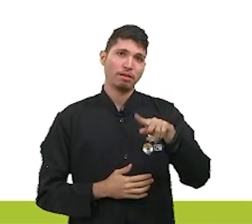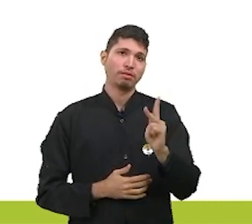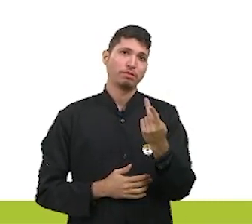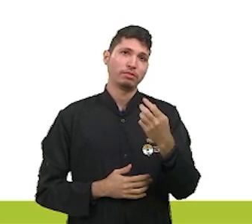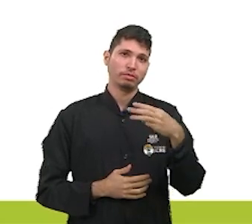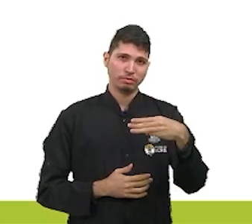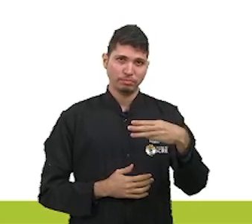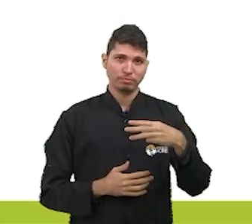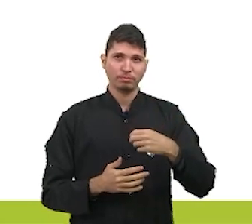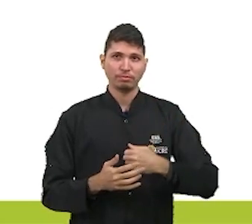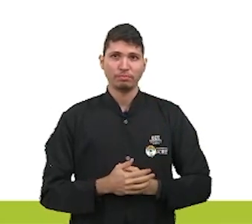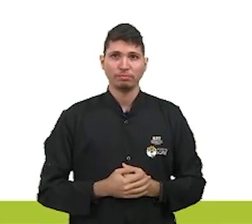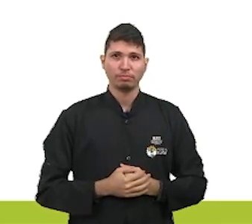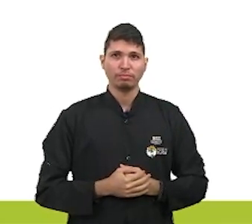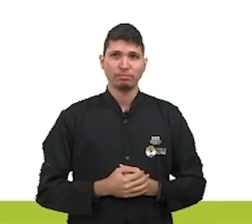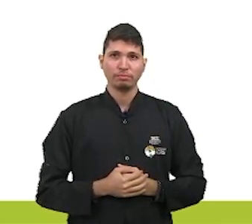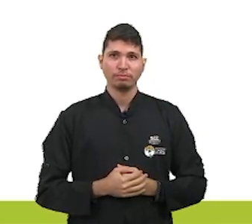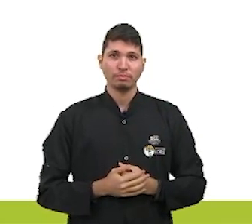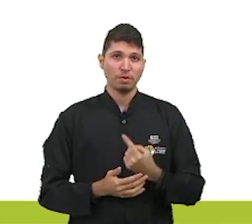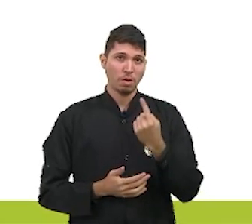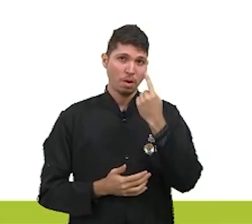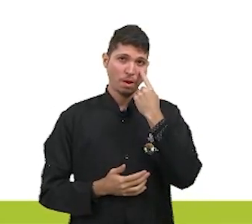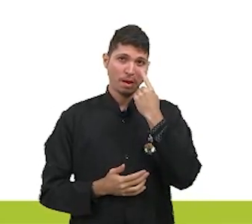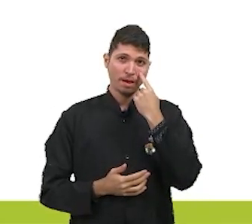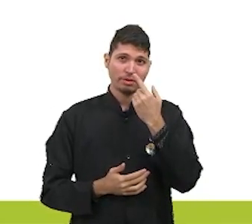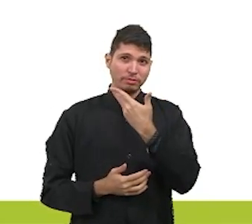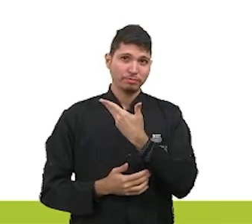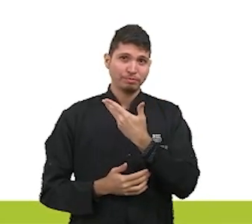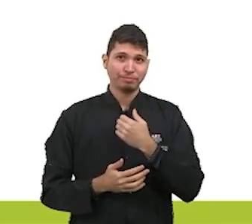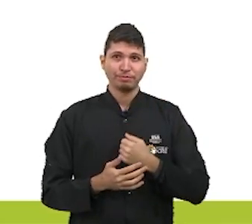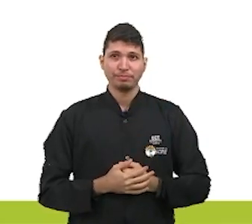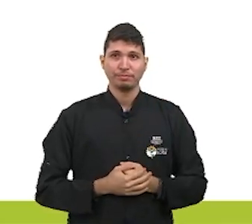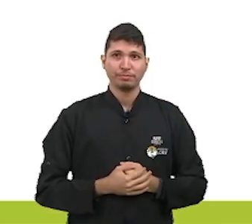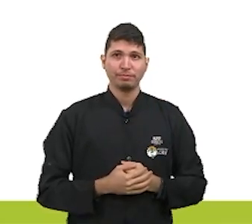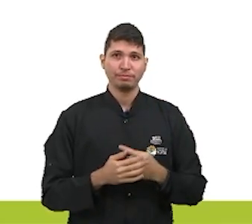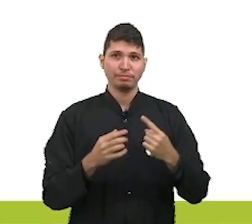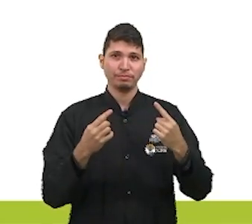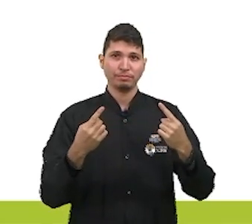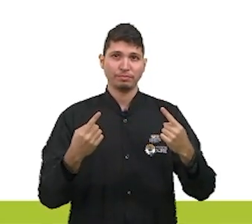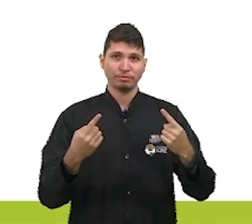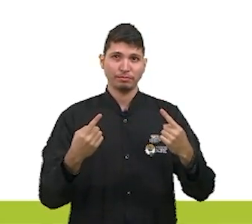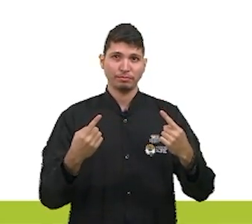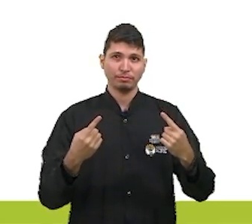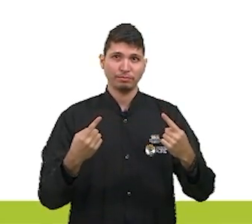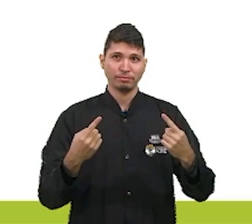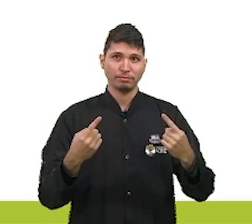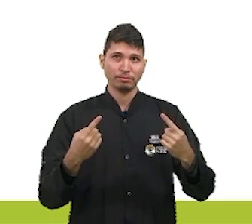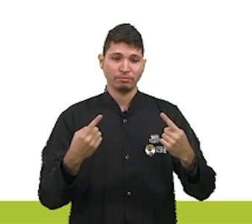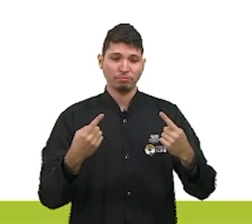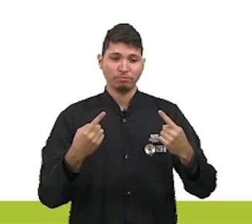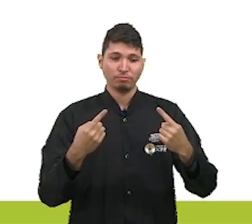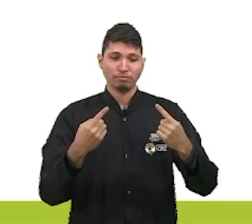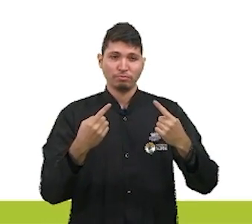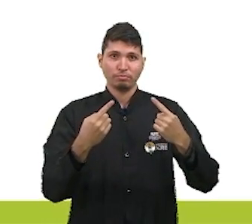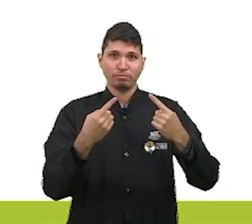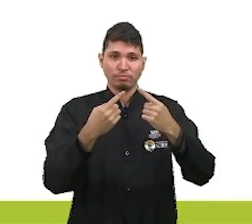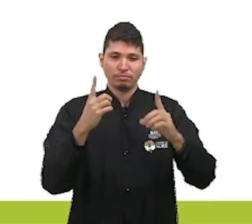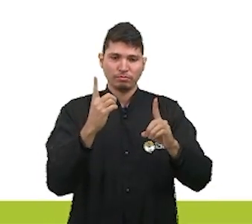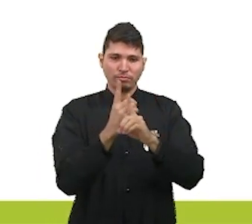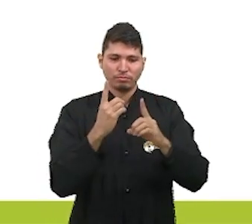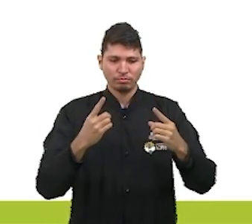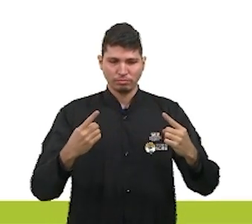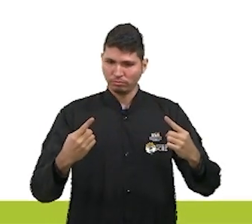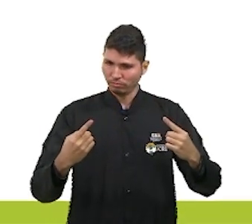NH3. Todas as setinhas, os vetores estão no mesmo sentido, né? Na verdade, no mesmo sentido.